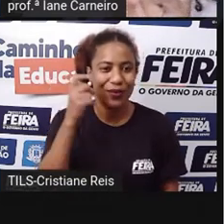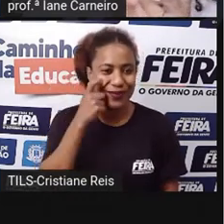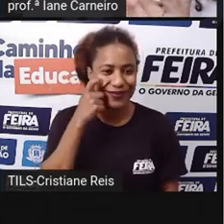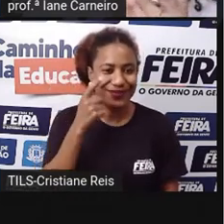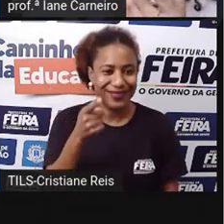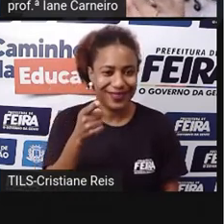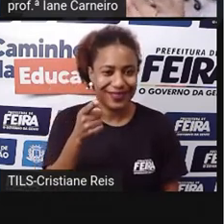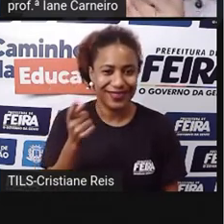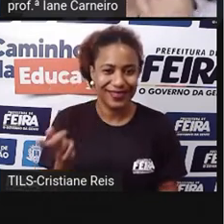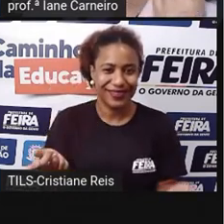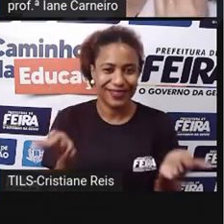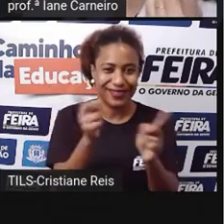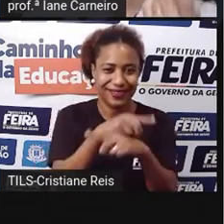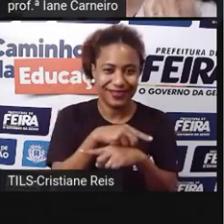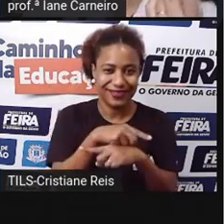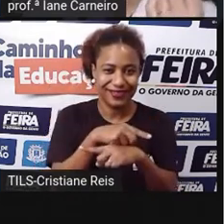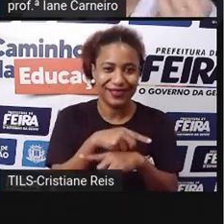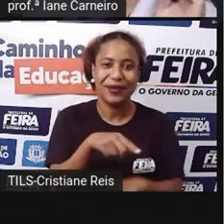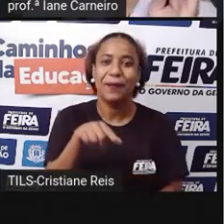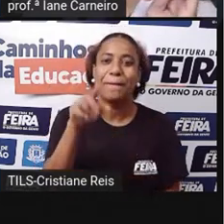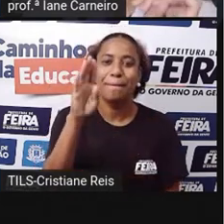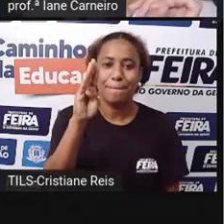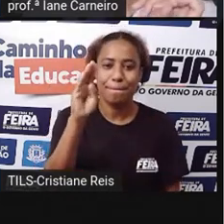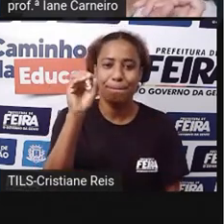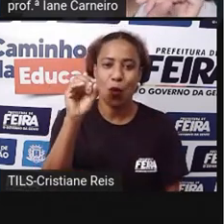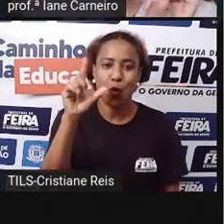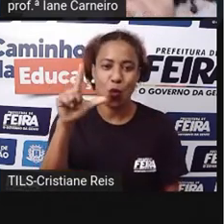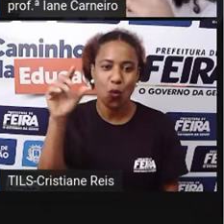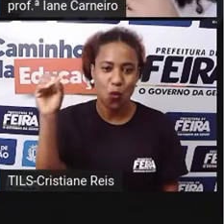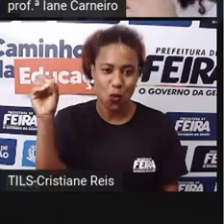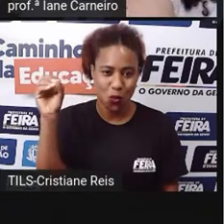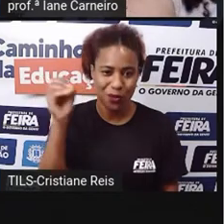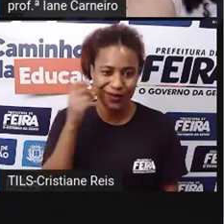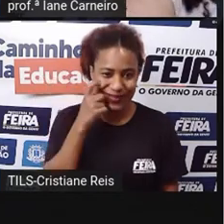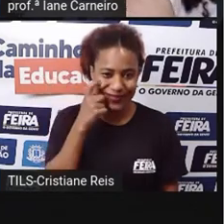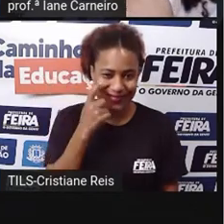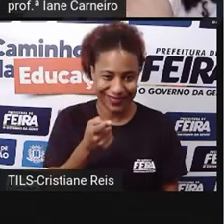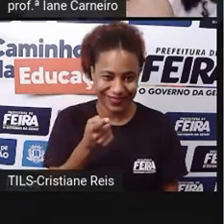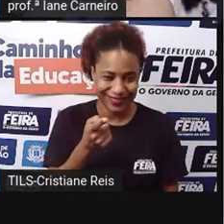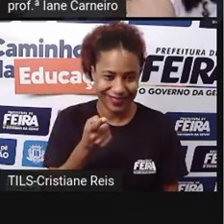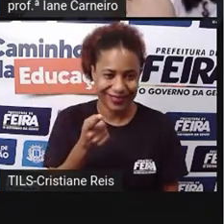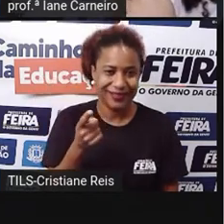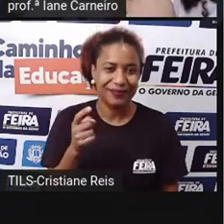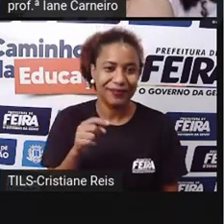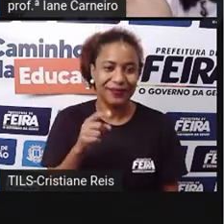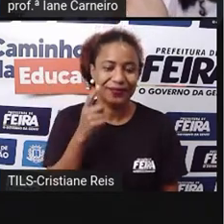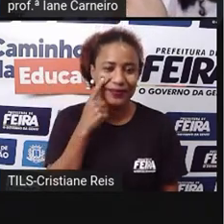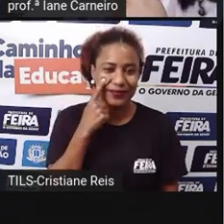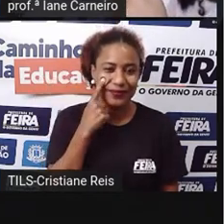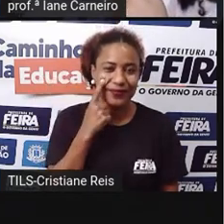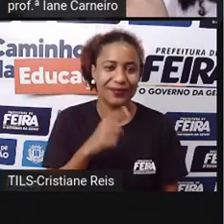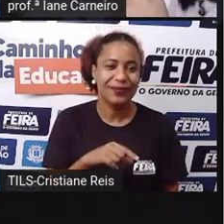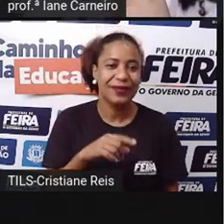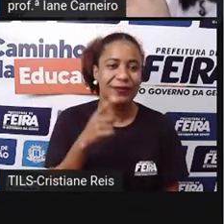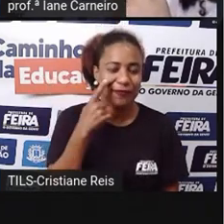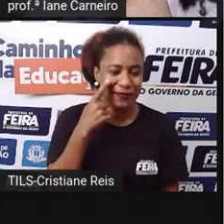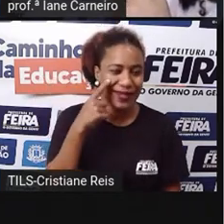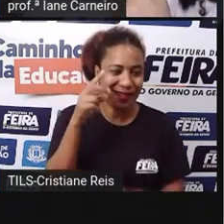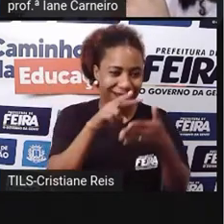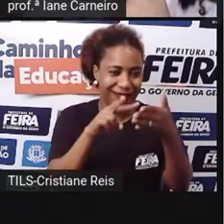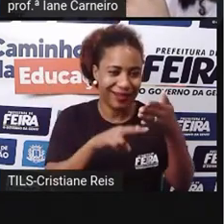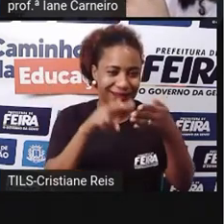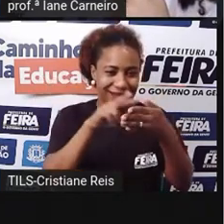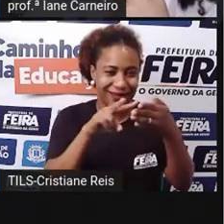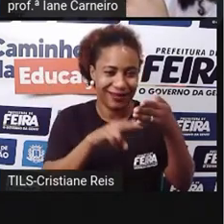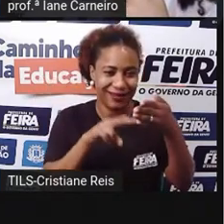né? Se transformou em bolo, tá certo? Vamos ler essa palavra aqui. Tenta ler você aí primeiro, essa